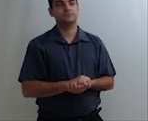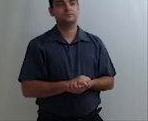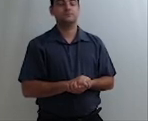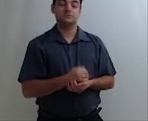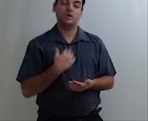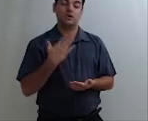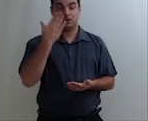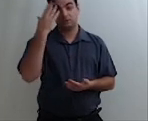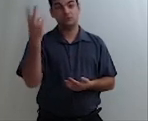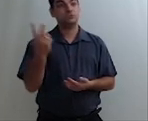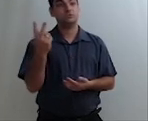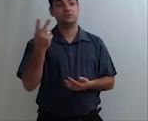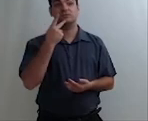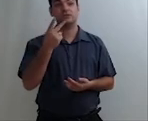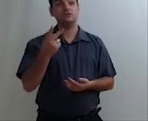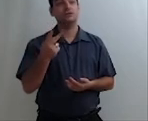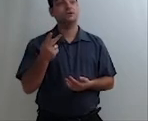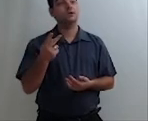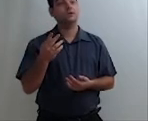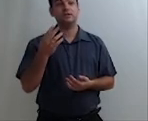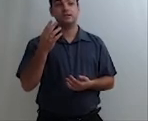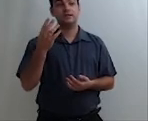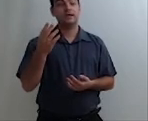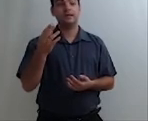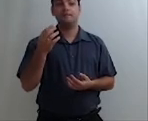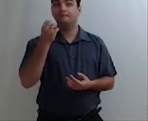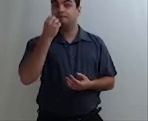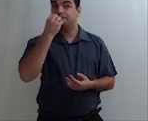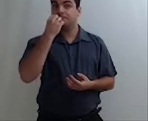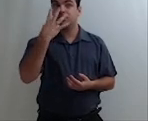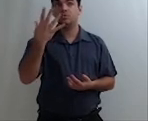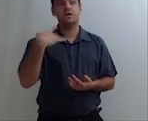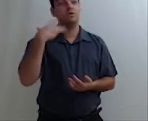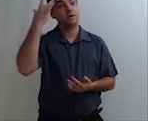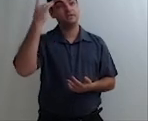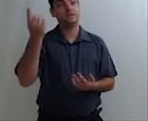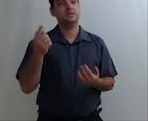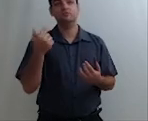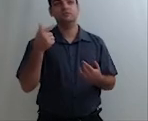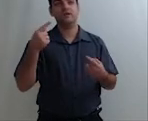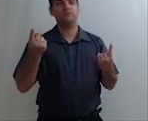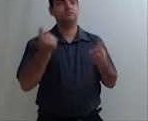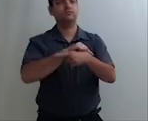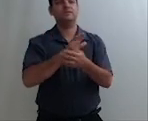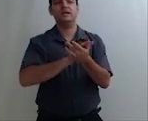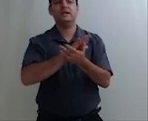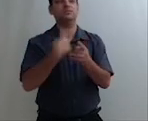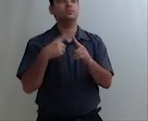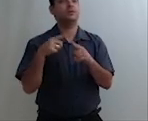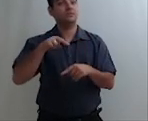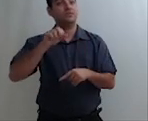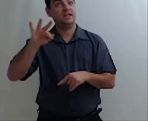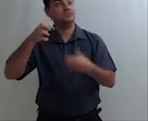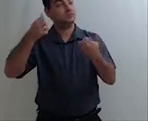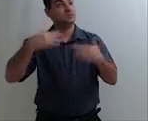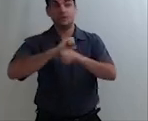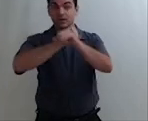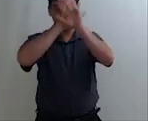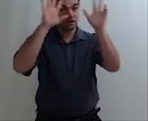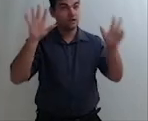nef e na verdade eu acho que não há nenhuma divergência o que o ministro nef está dizendo é que